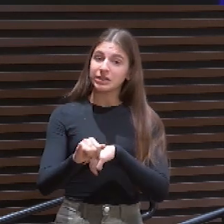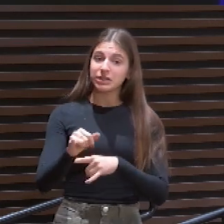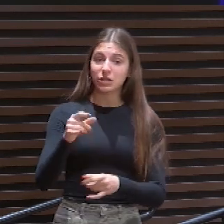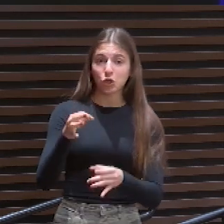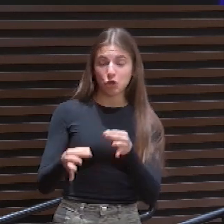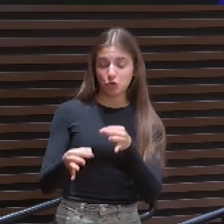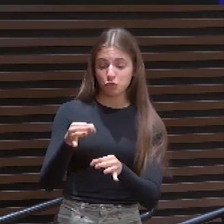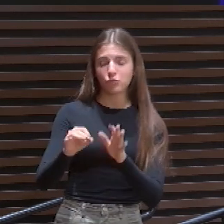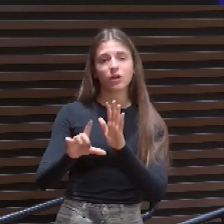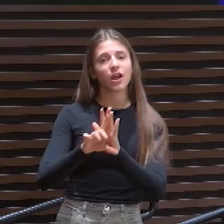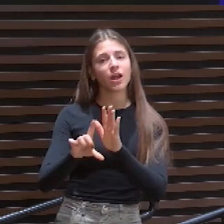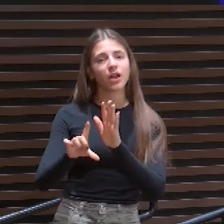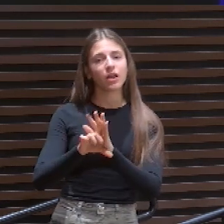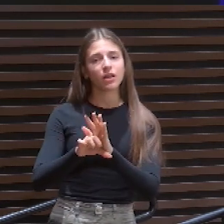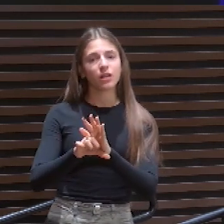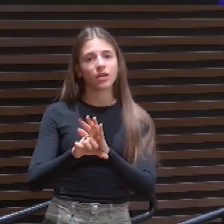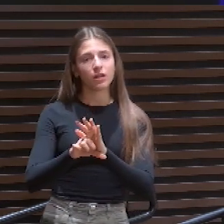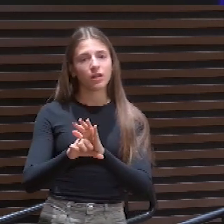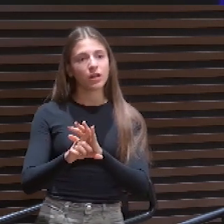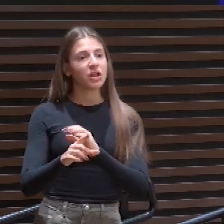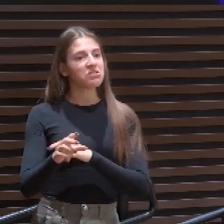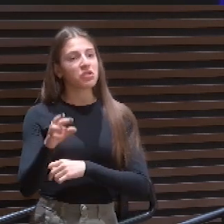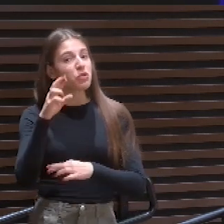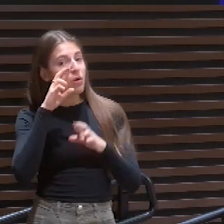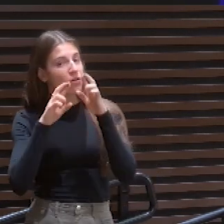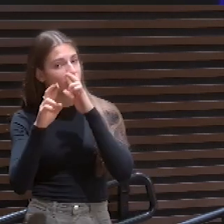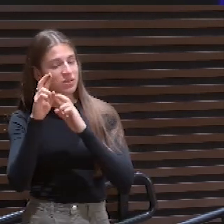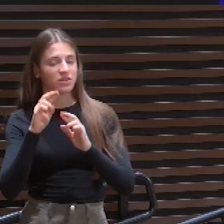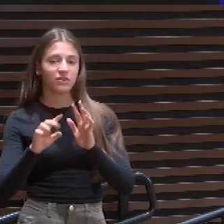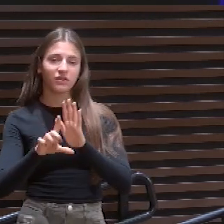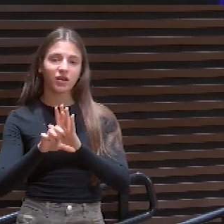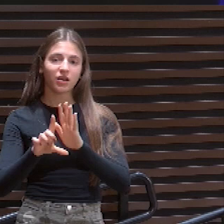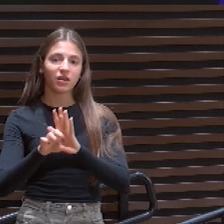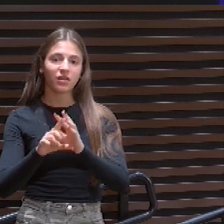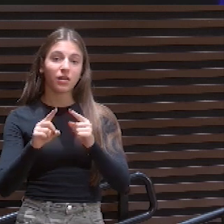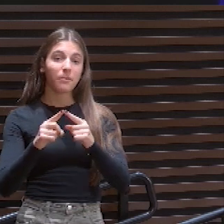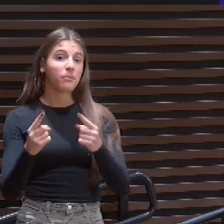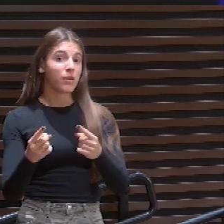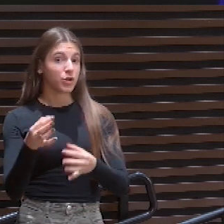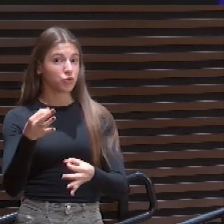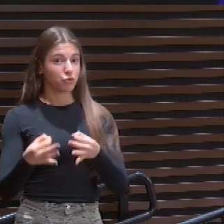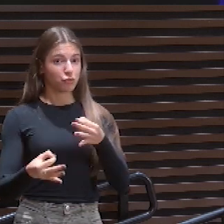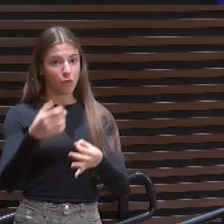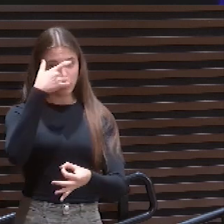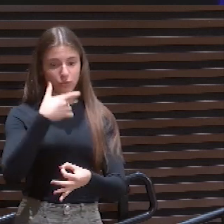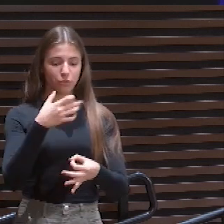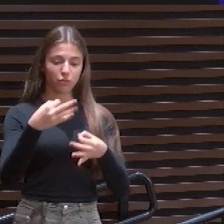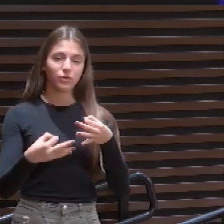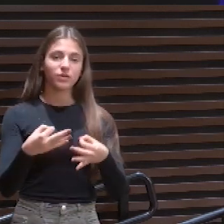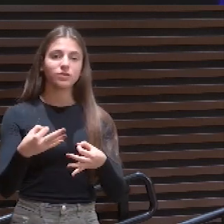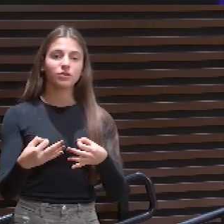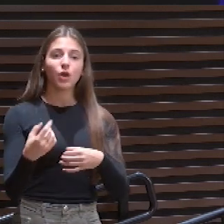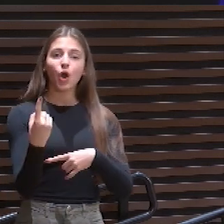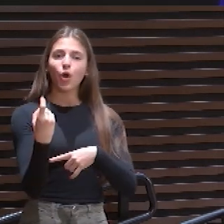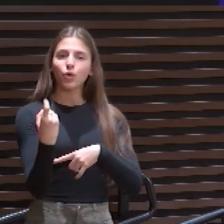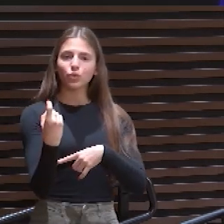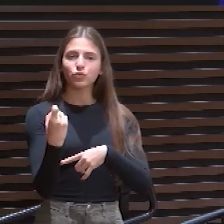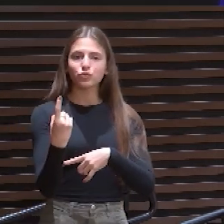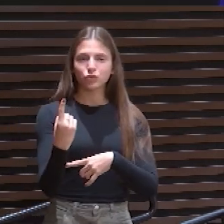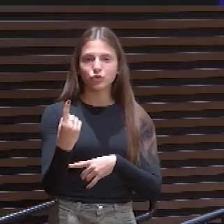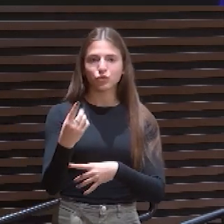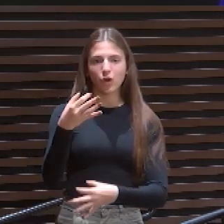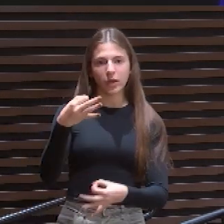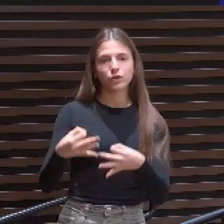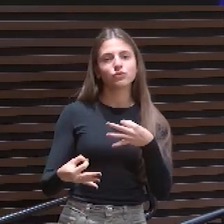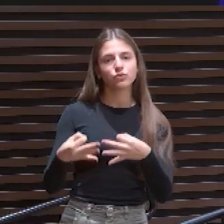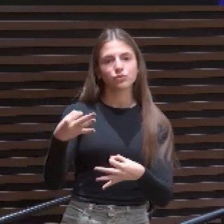a lei, não és observador da lei, mas juiz. Um só é legislador e